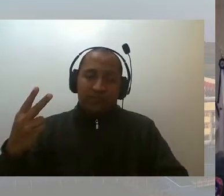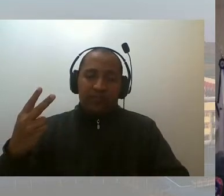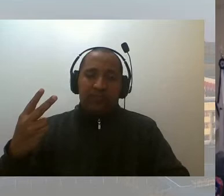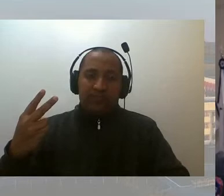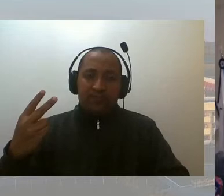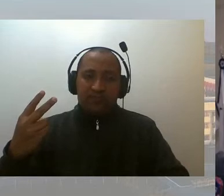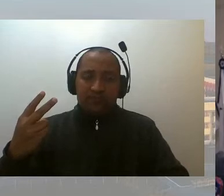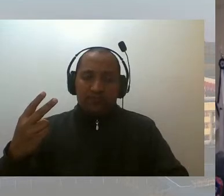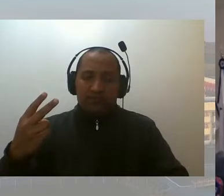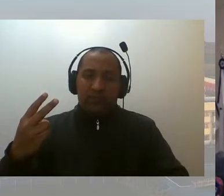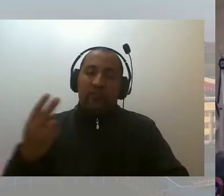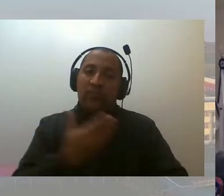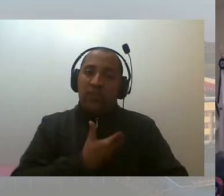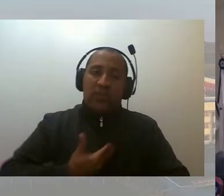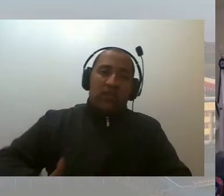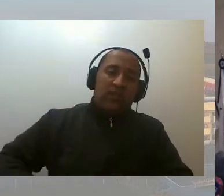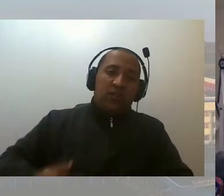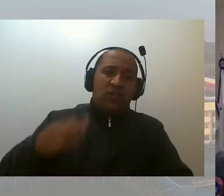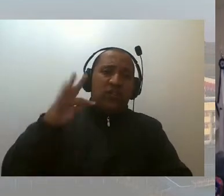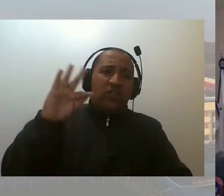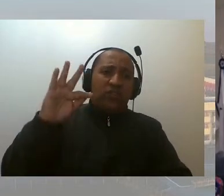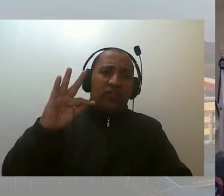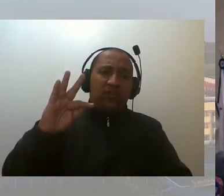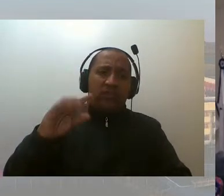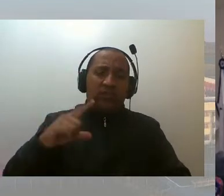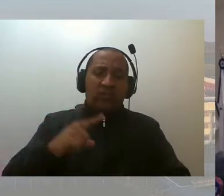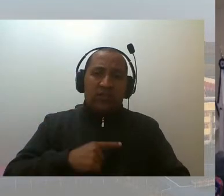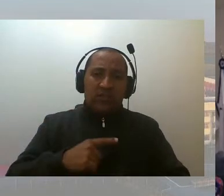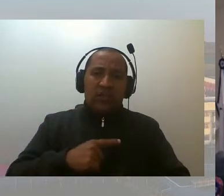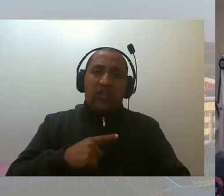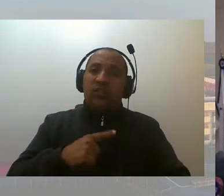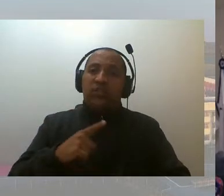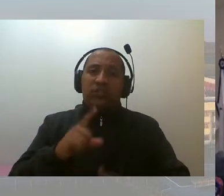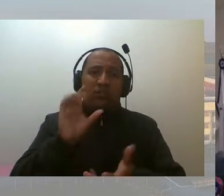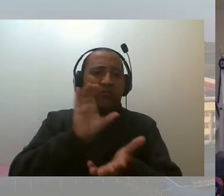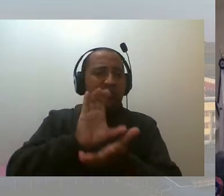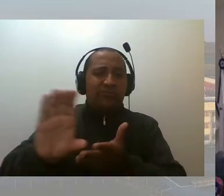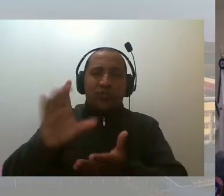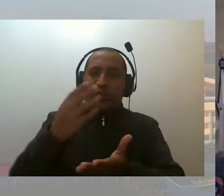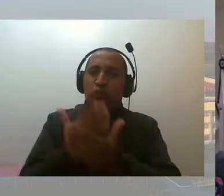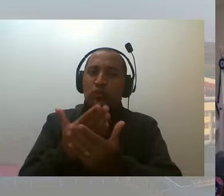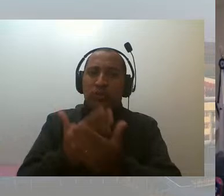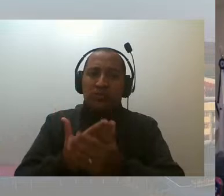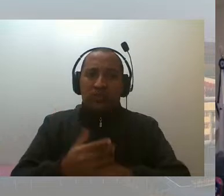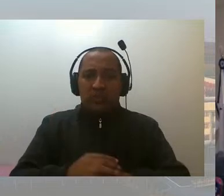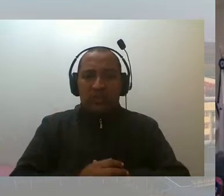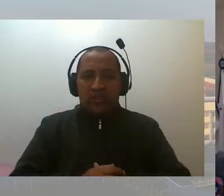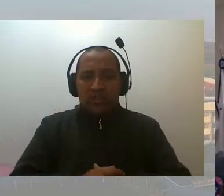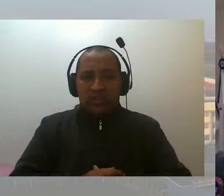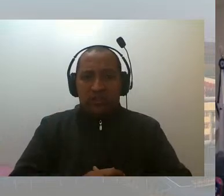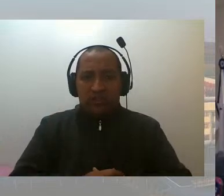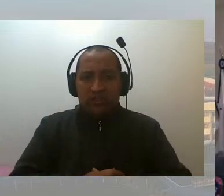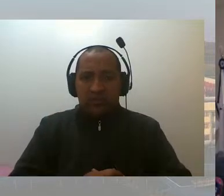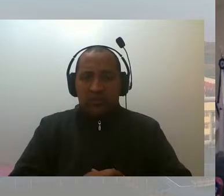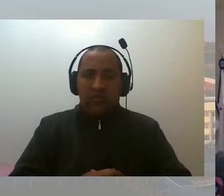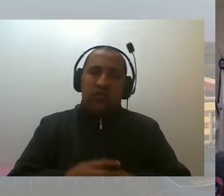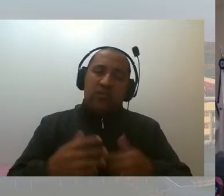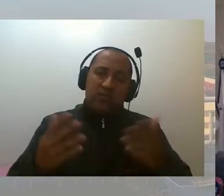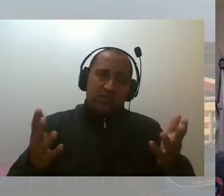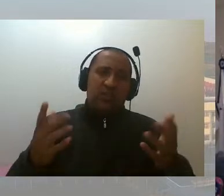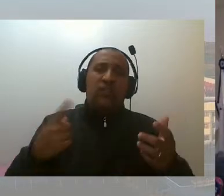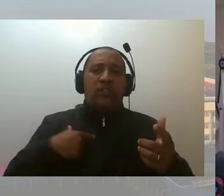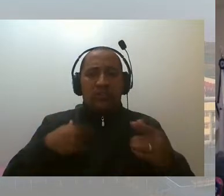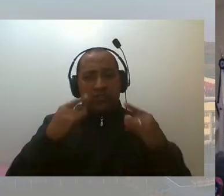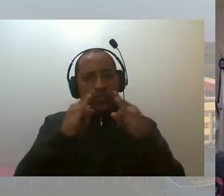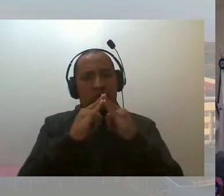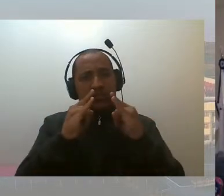que o governo federal menos investiu na questão da assistência estudantil. Nem por isso a